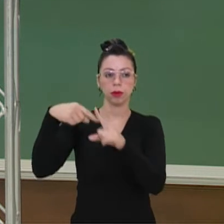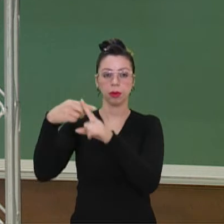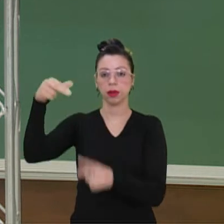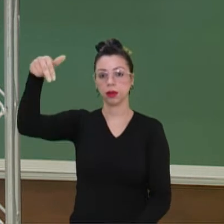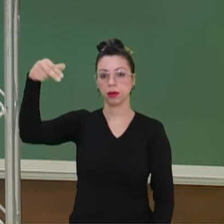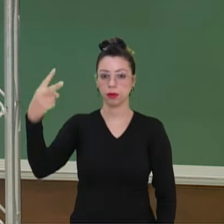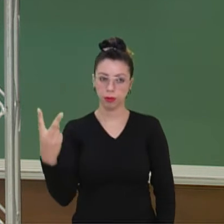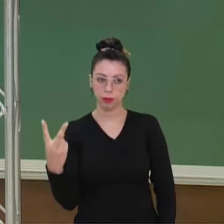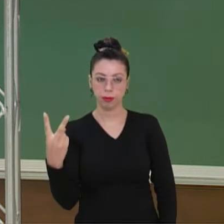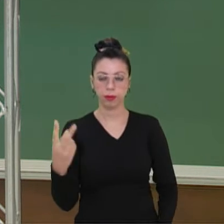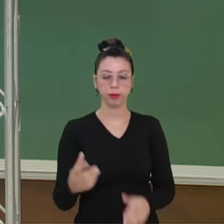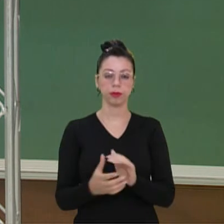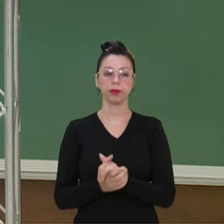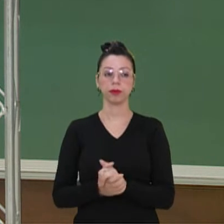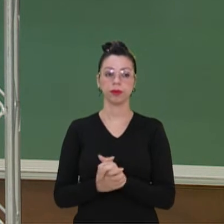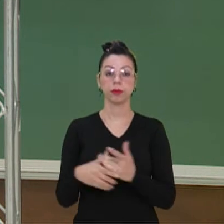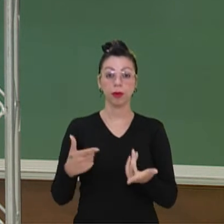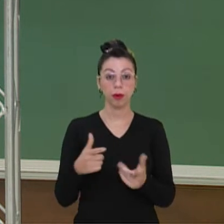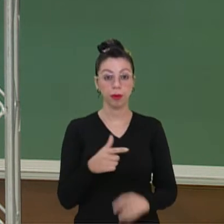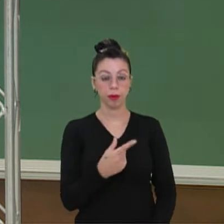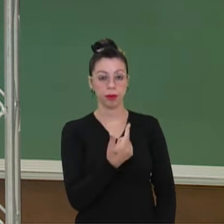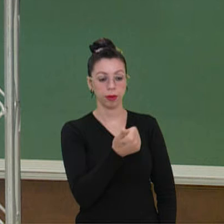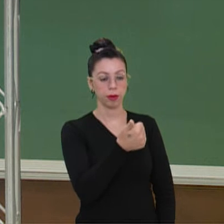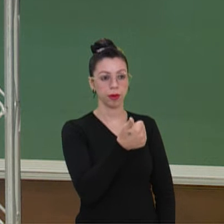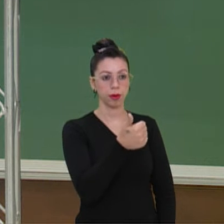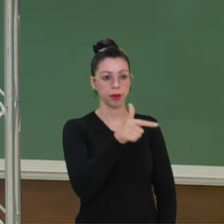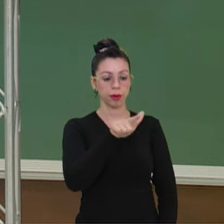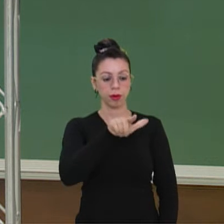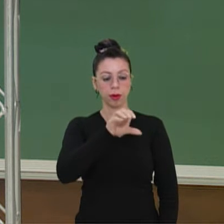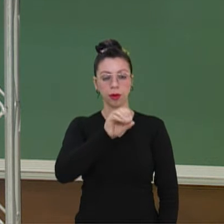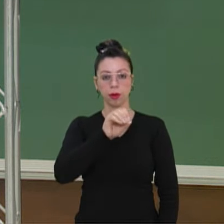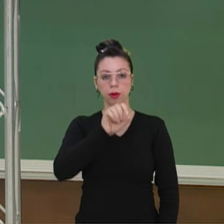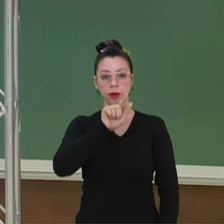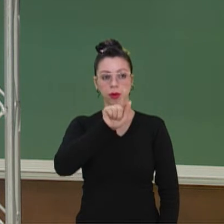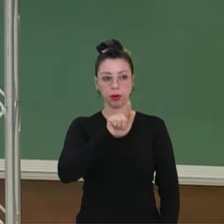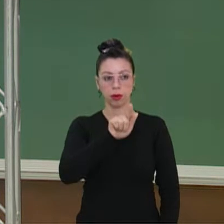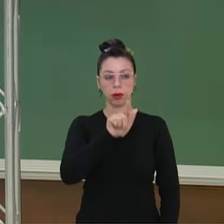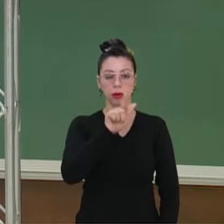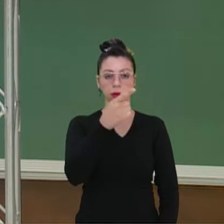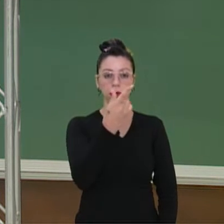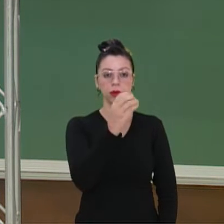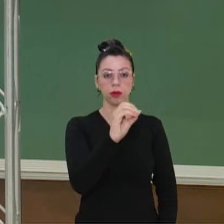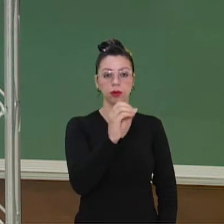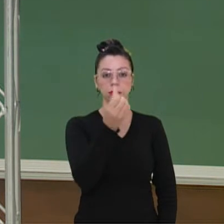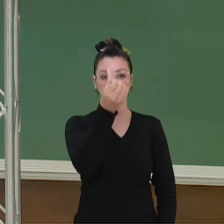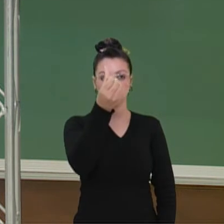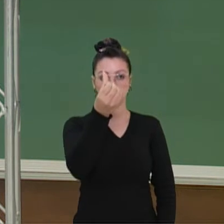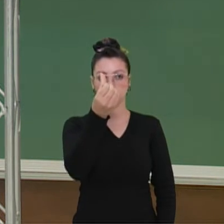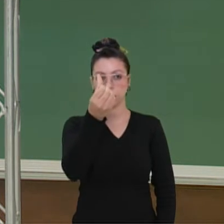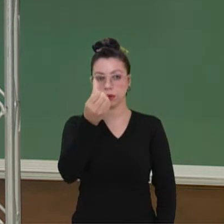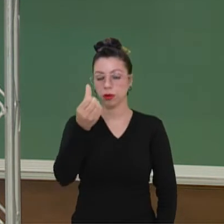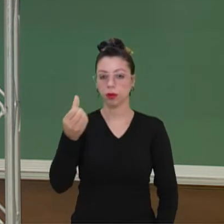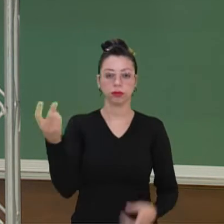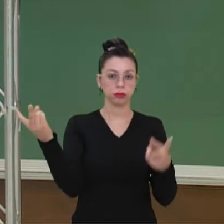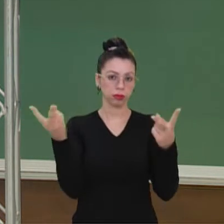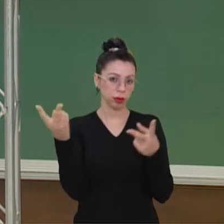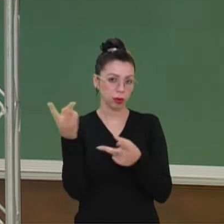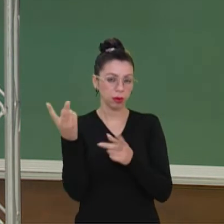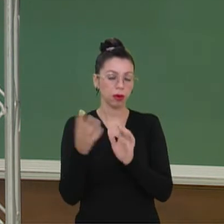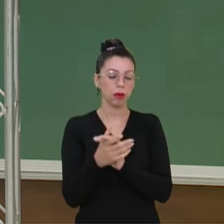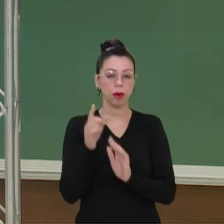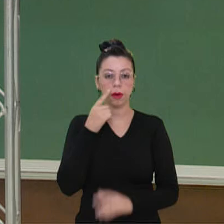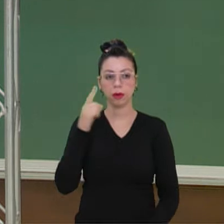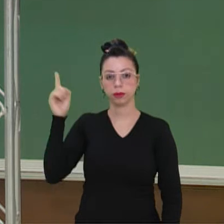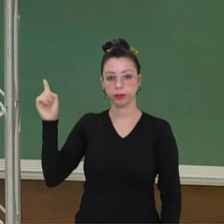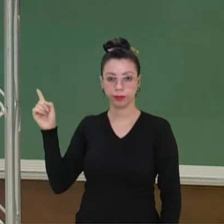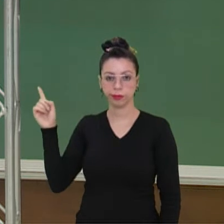Ó, joga o logaritmo aqui, tanto no 10 elevado à sexta, e joga o logaritmo do outro lado, tá? Se eu aplicar de um lado, eu tenho que